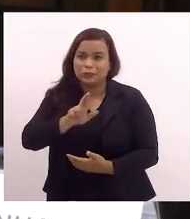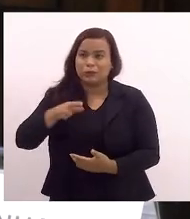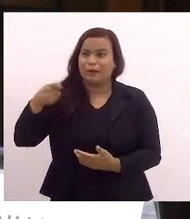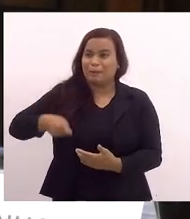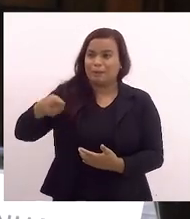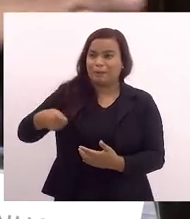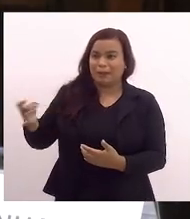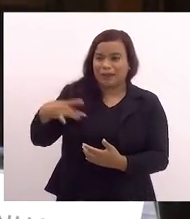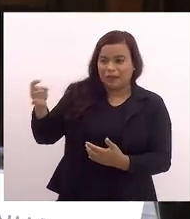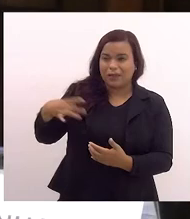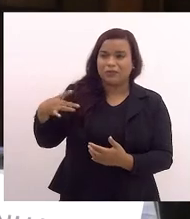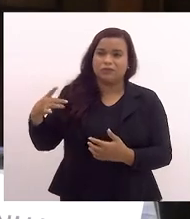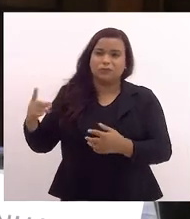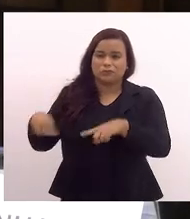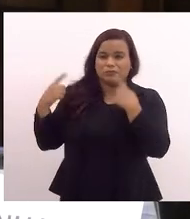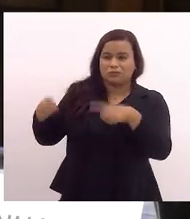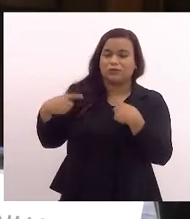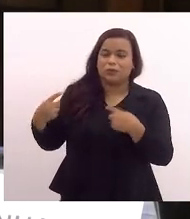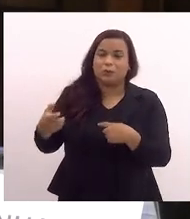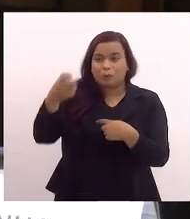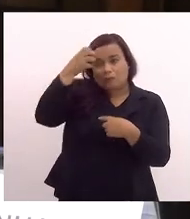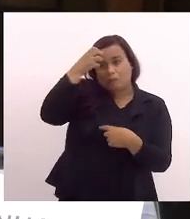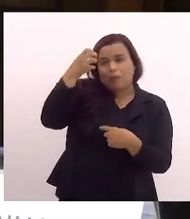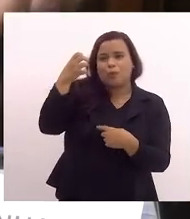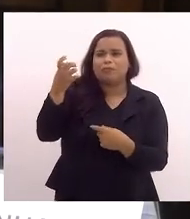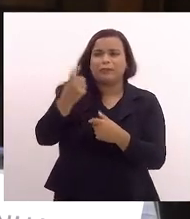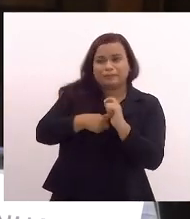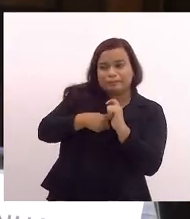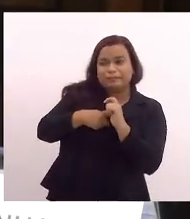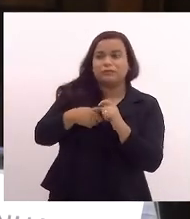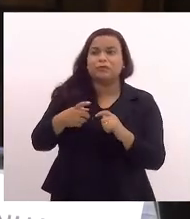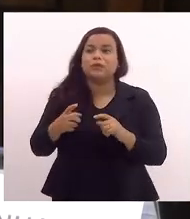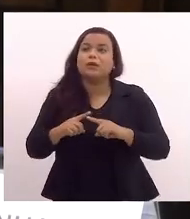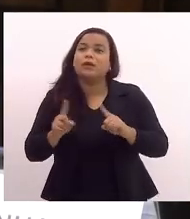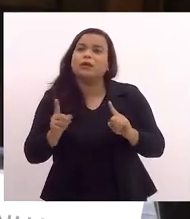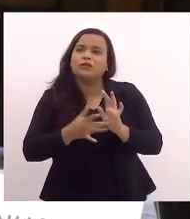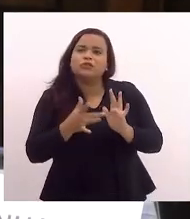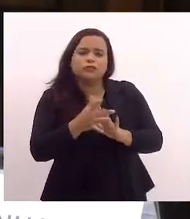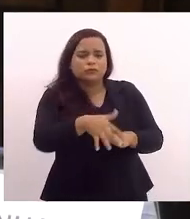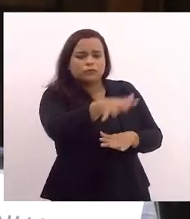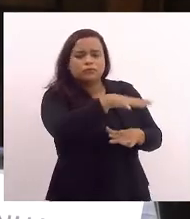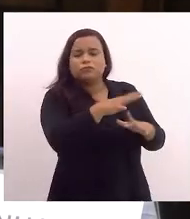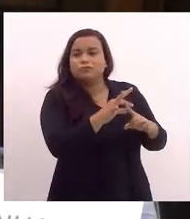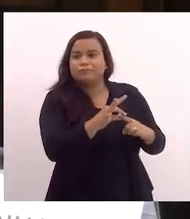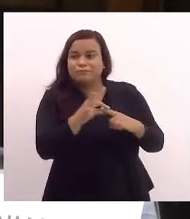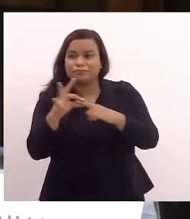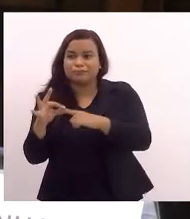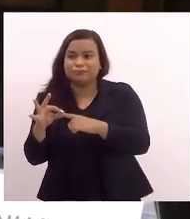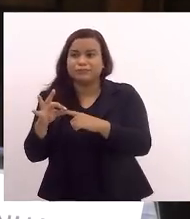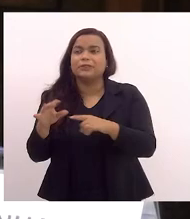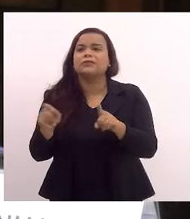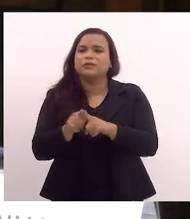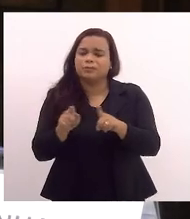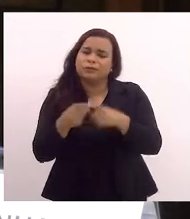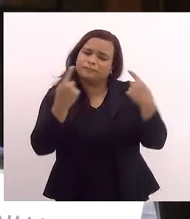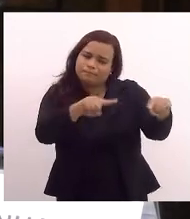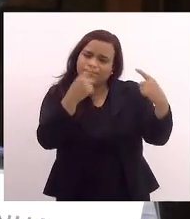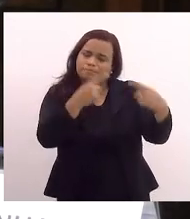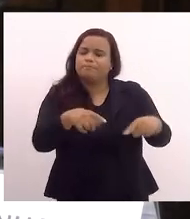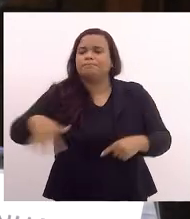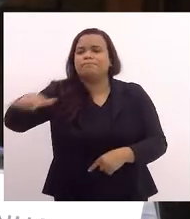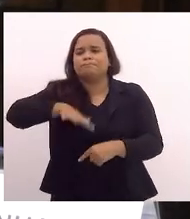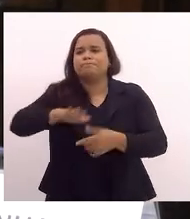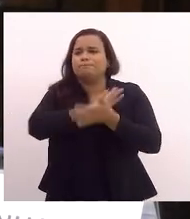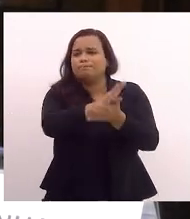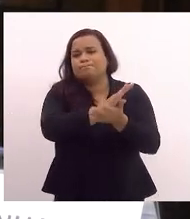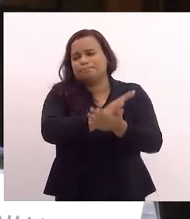e reforça a culpa e a punição, mas do Jesus periférico, que foi alvo também de preconceito e